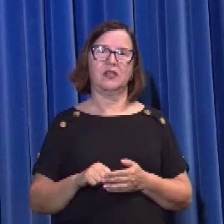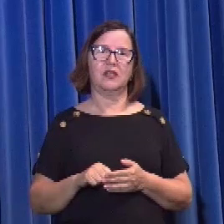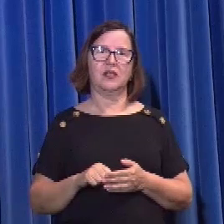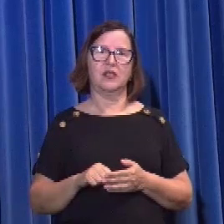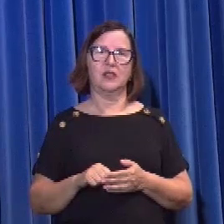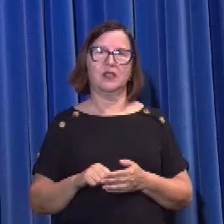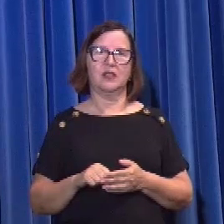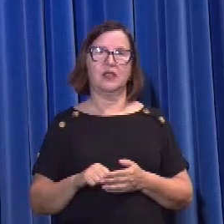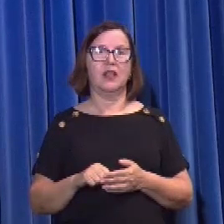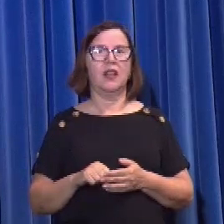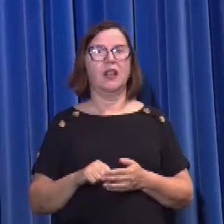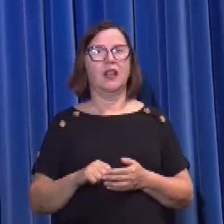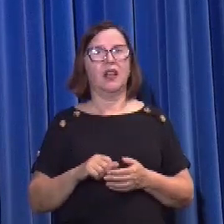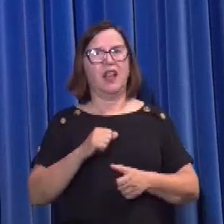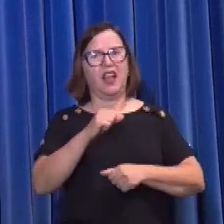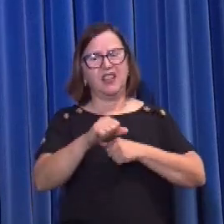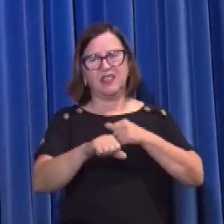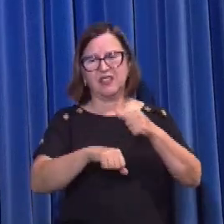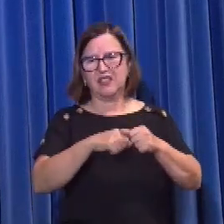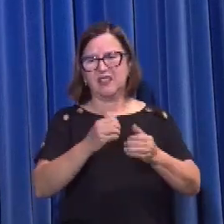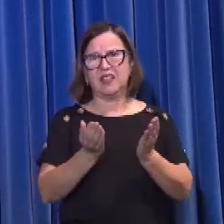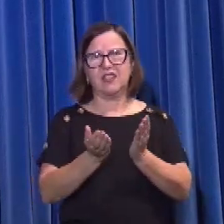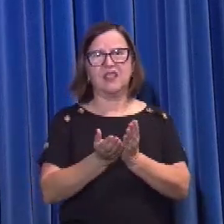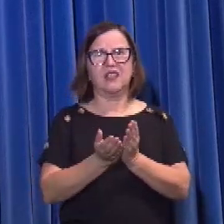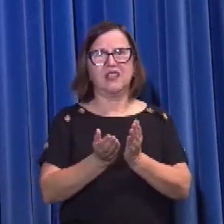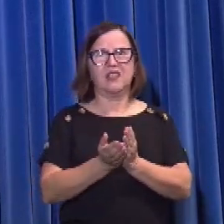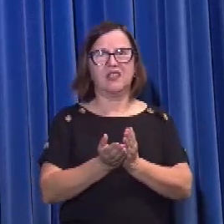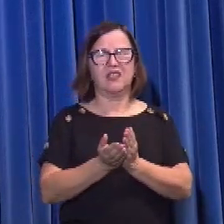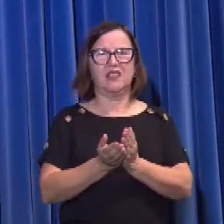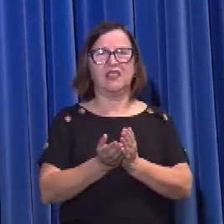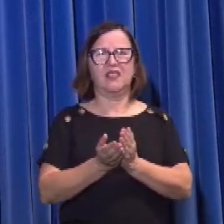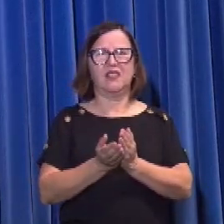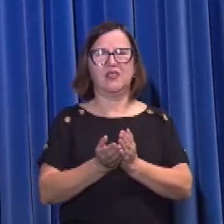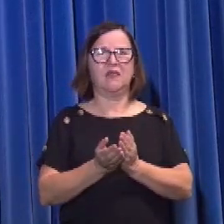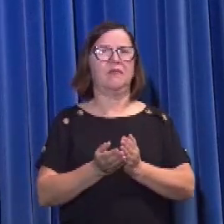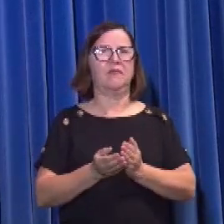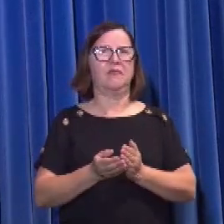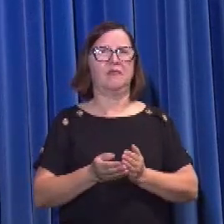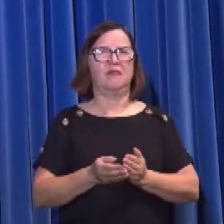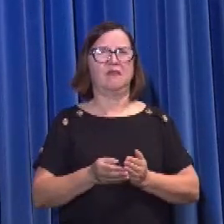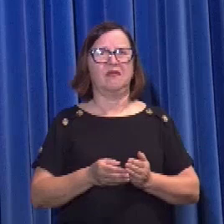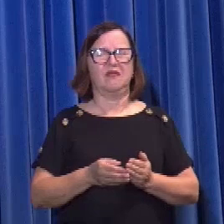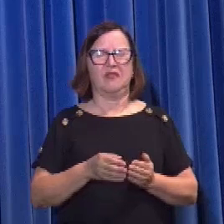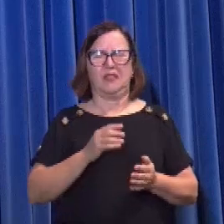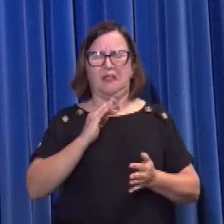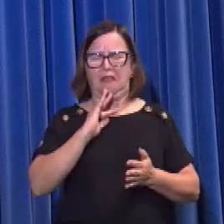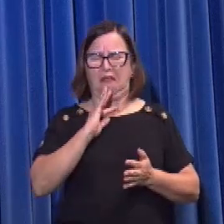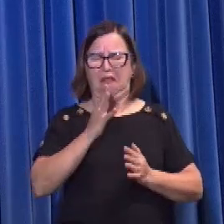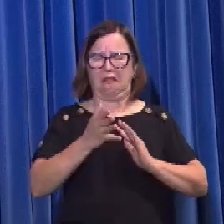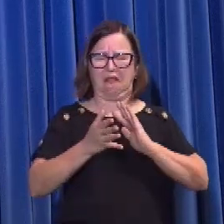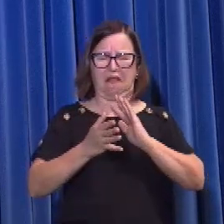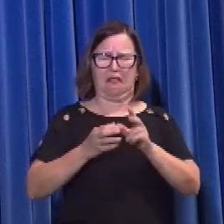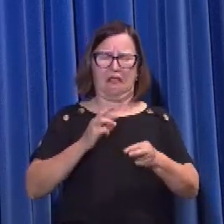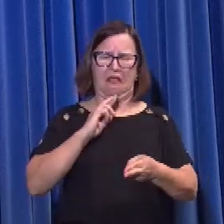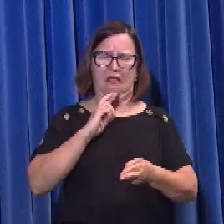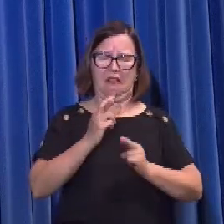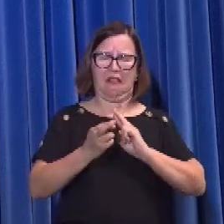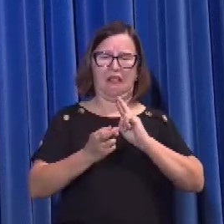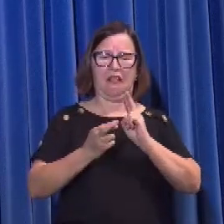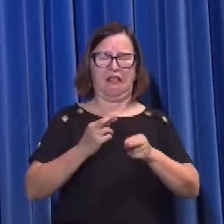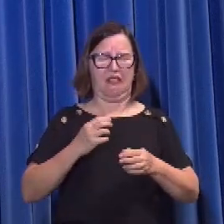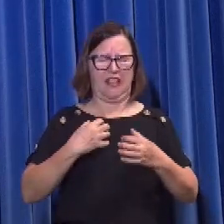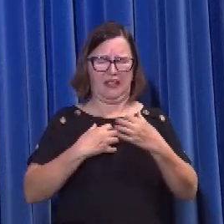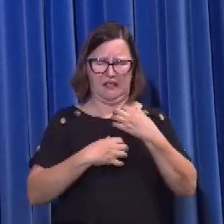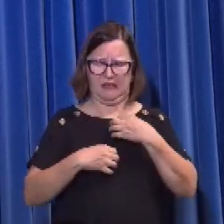em cristãos rancorosos, justiceiros, murmuradores, amargurados e muitas